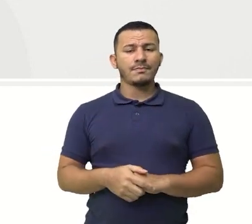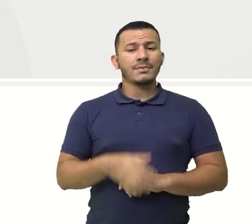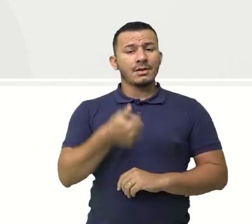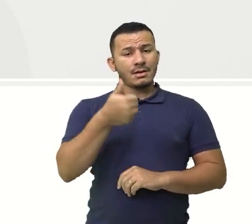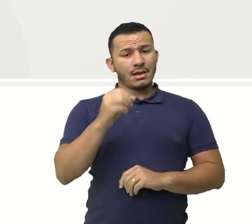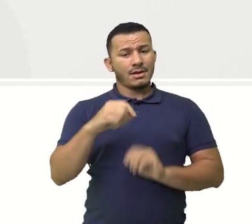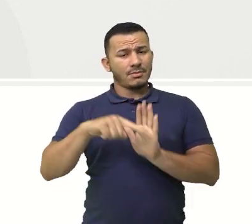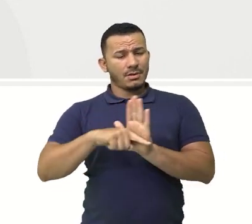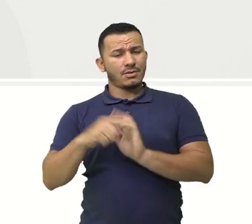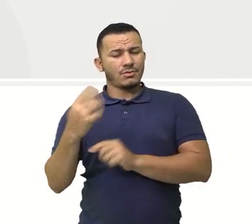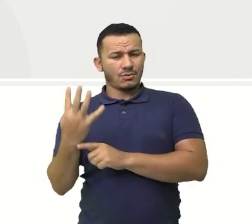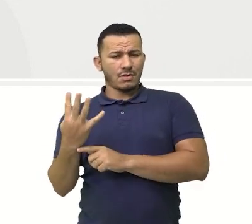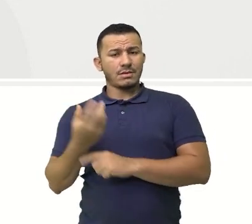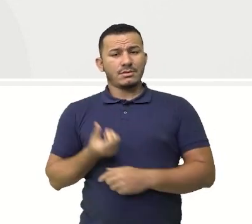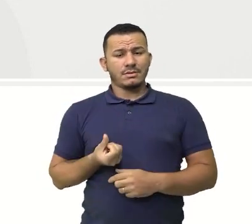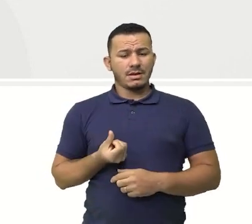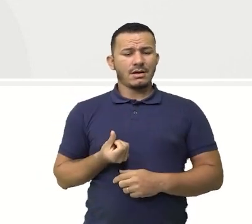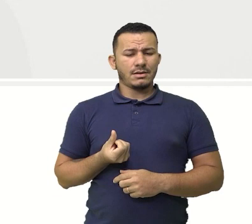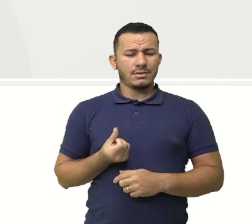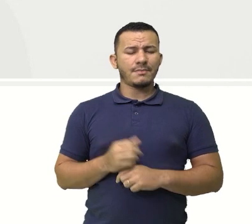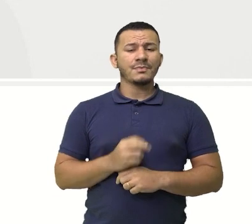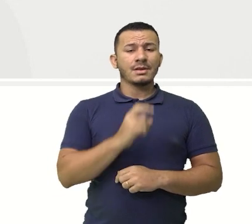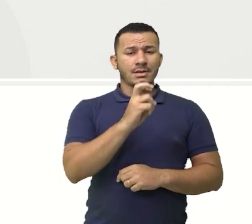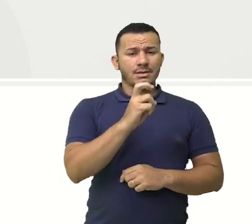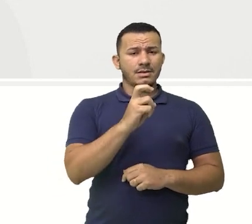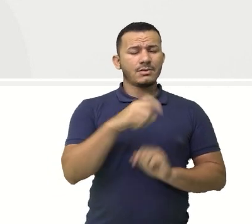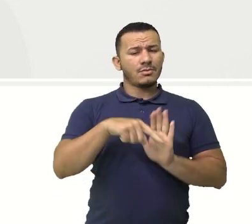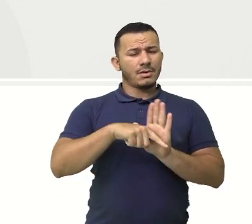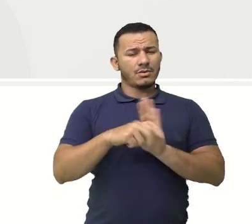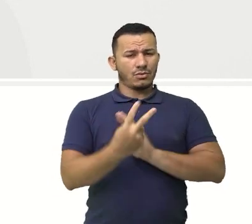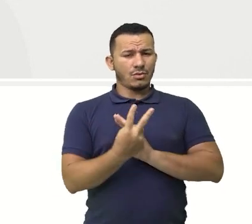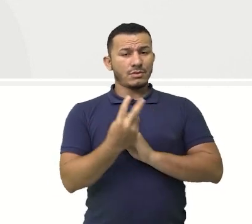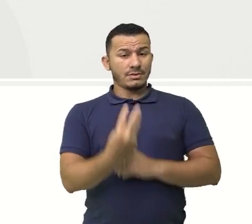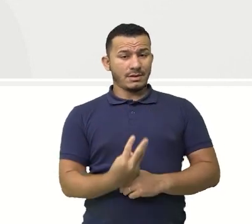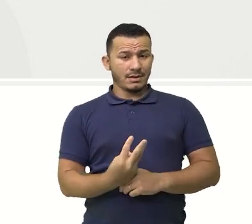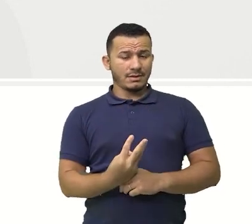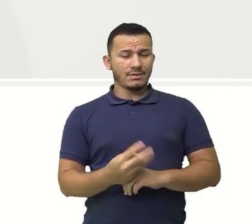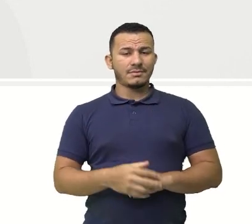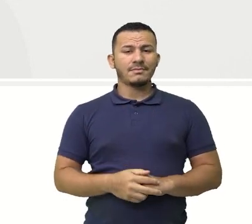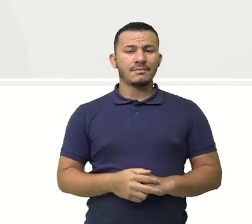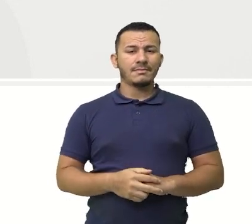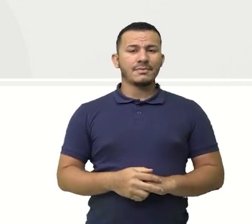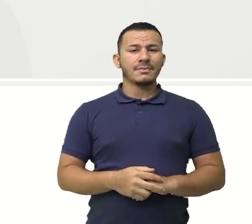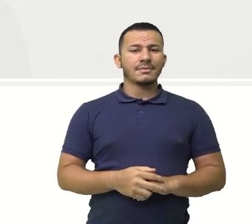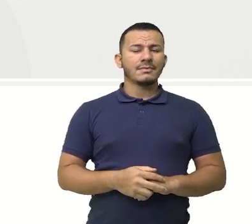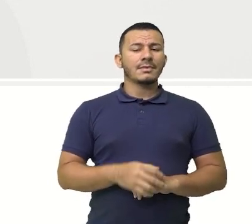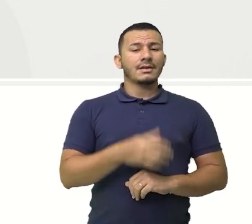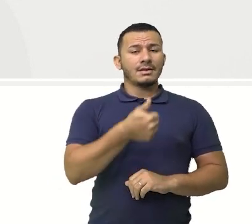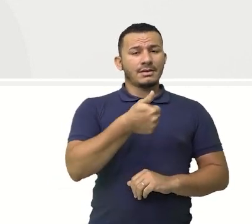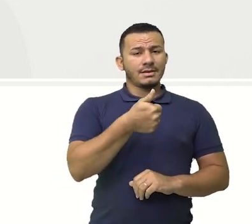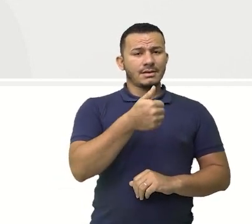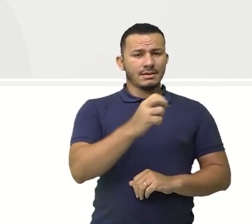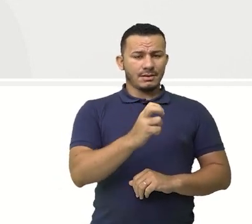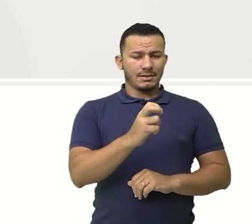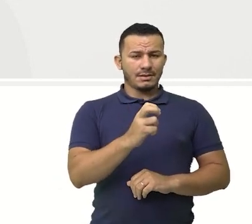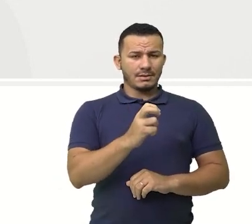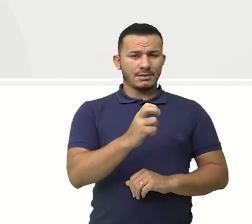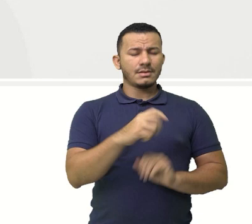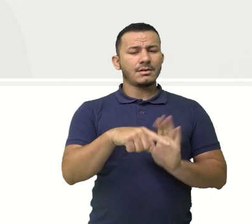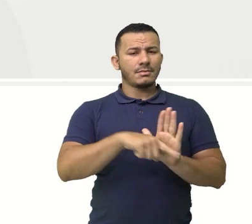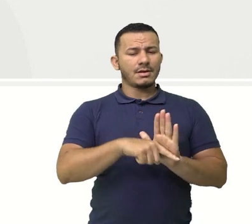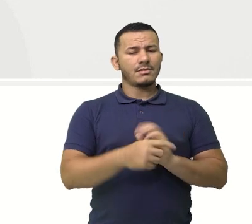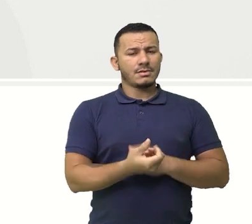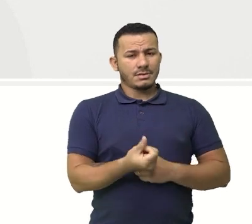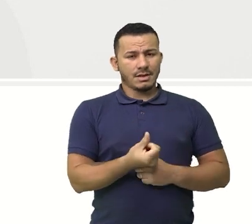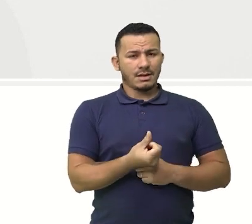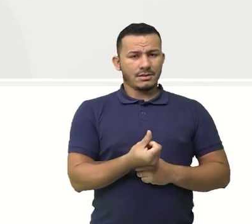menos 4, 6, 5 menos 2, 3, 5, 15, 15